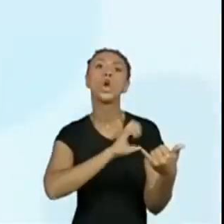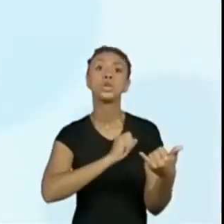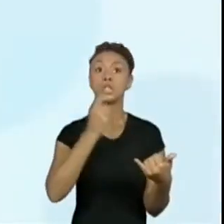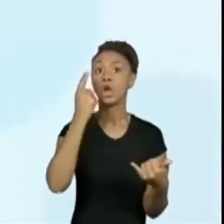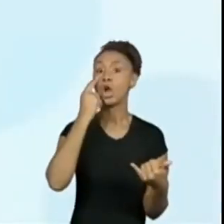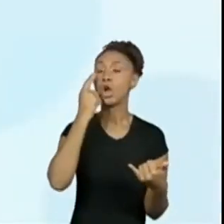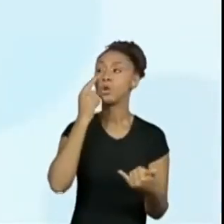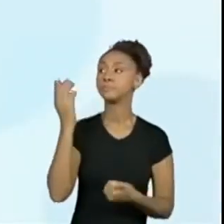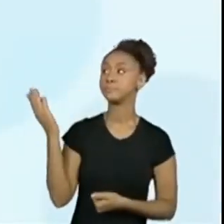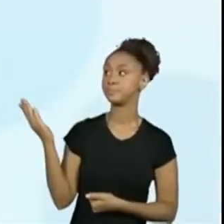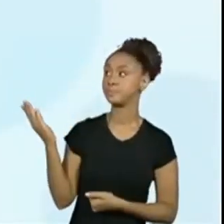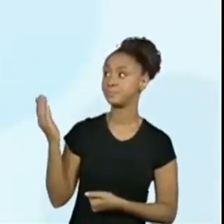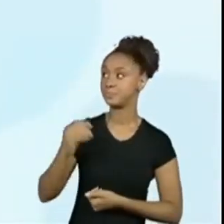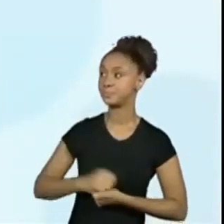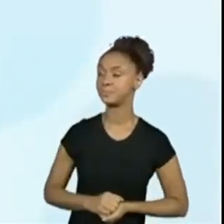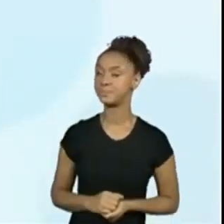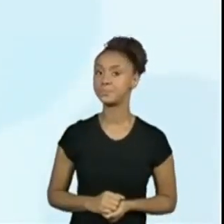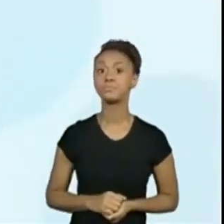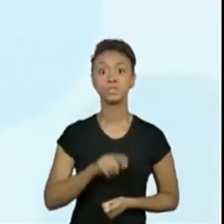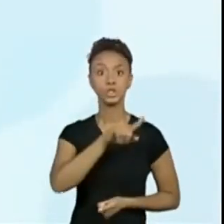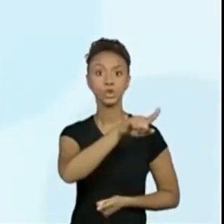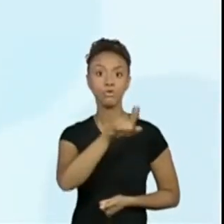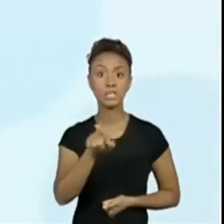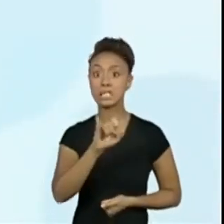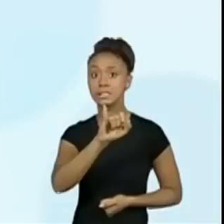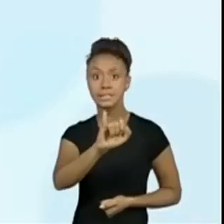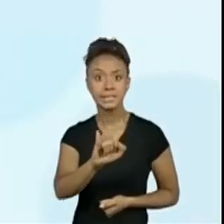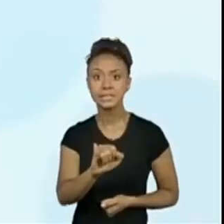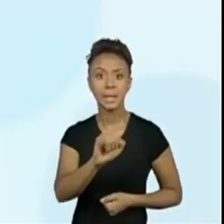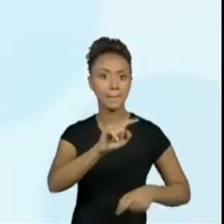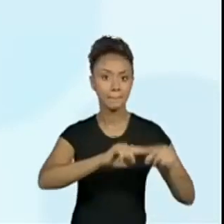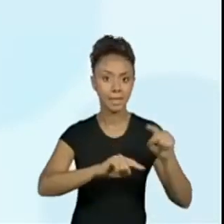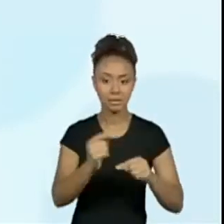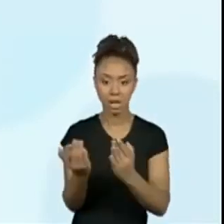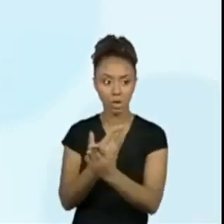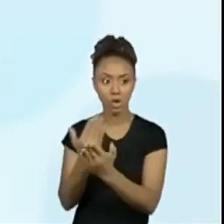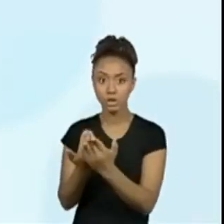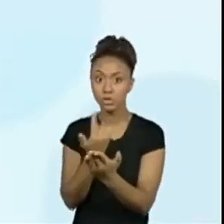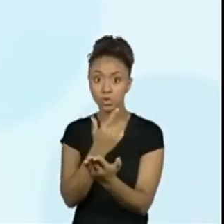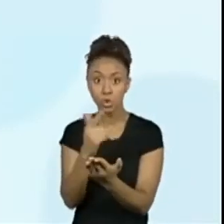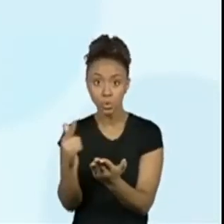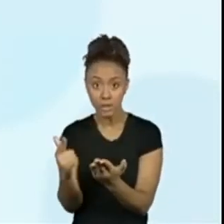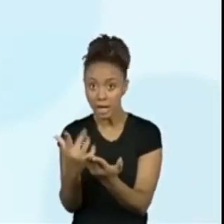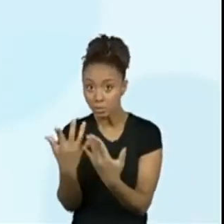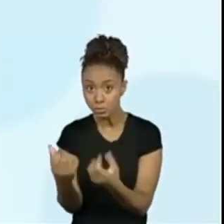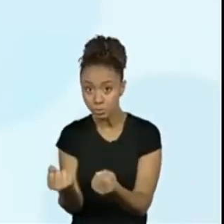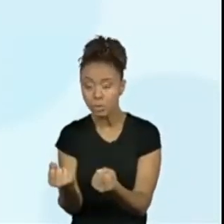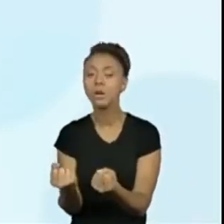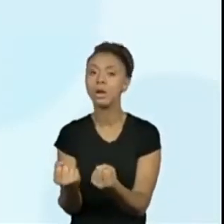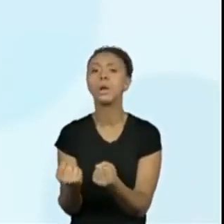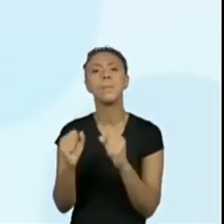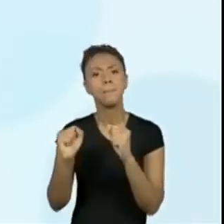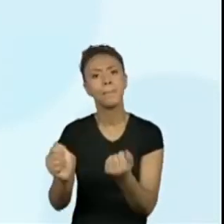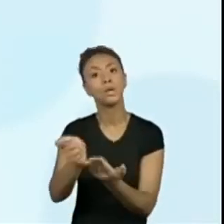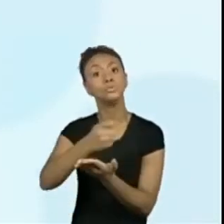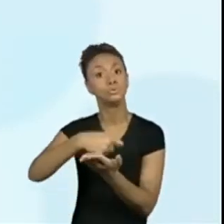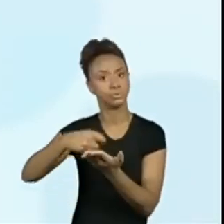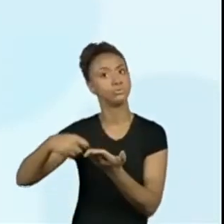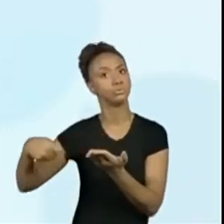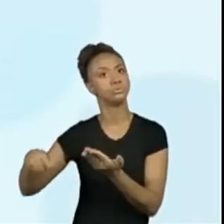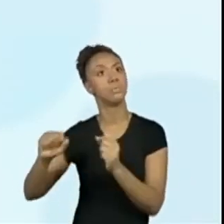para vocês. Vocês devem copiar, quem não tiver o material, o que está escrito aqui, ó.